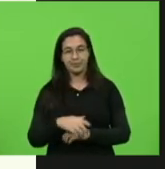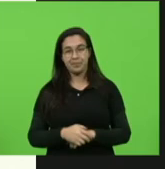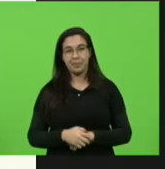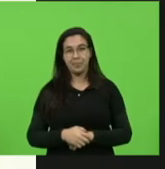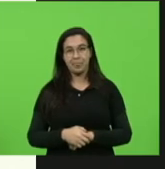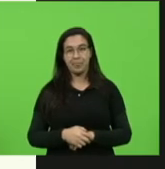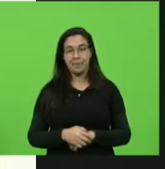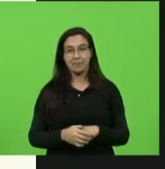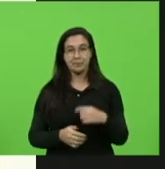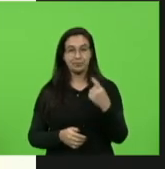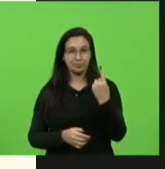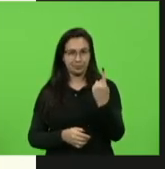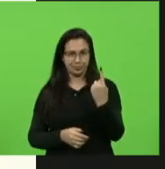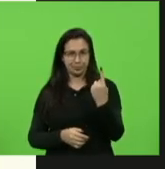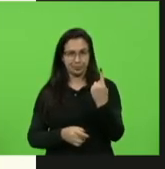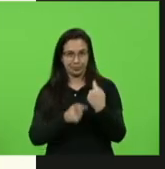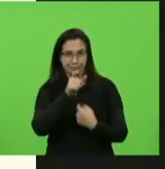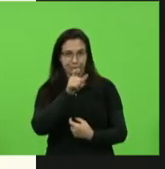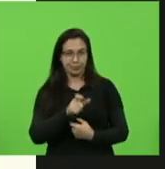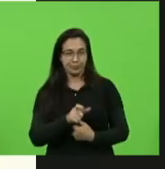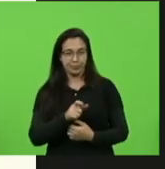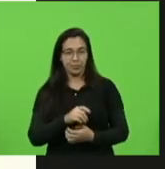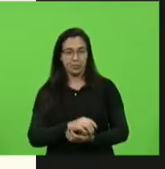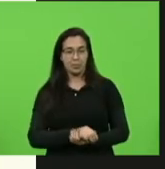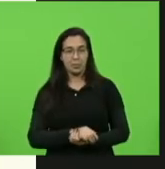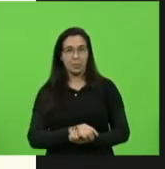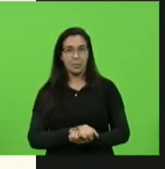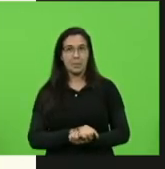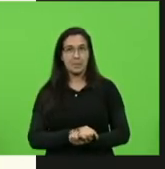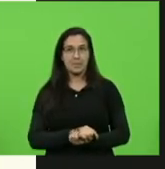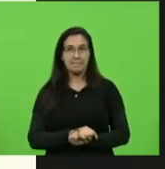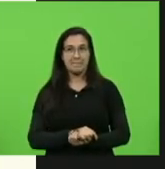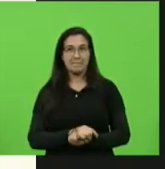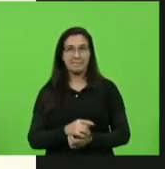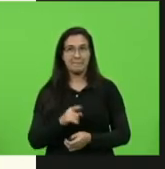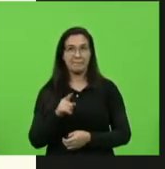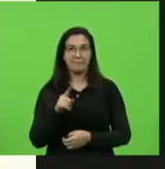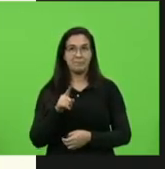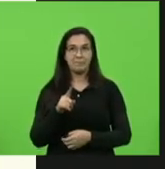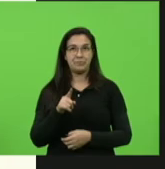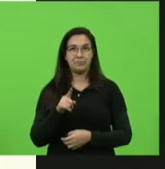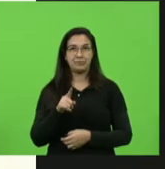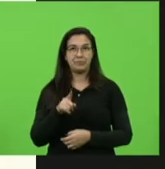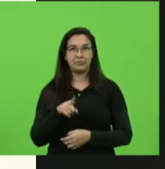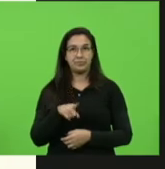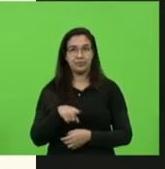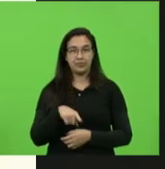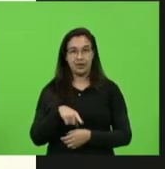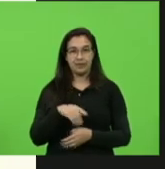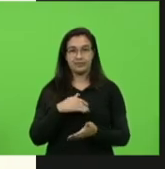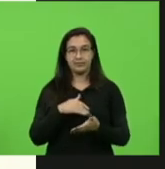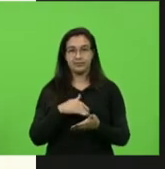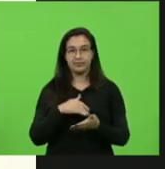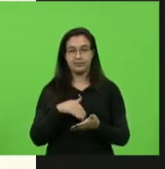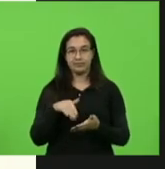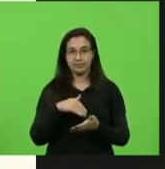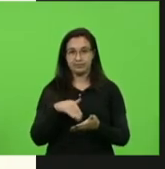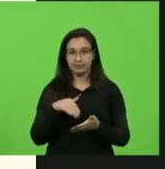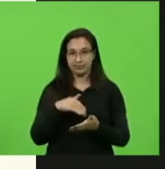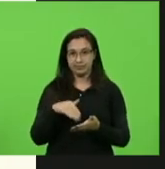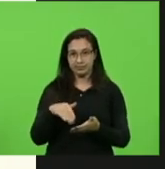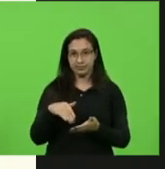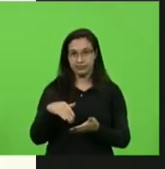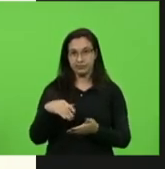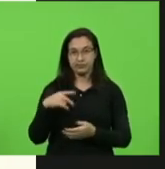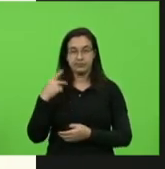senhor presidente, é nada mais, nada menos que secretário parlamentar